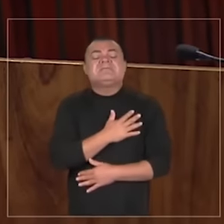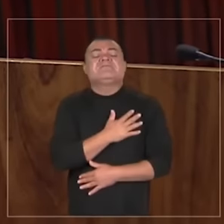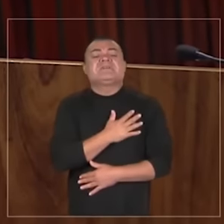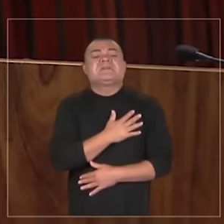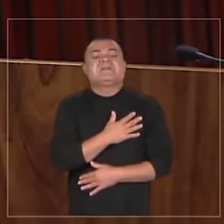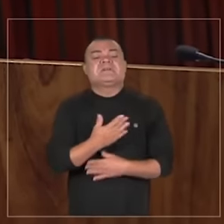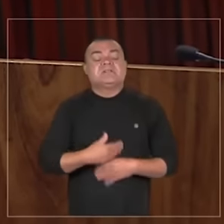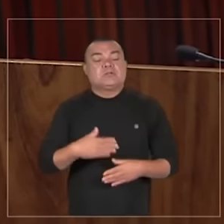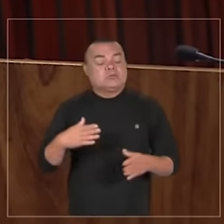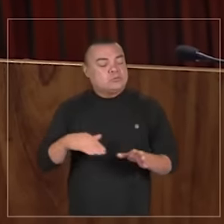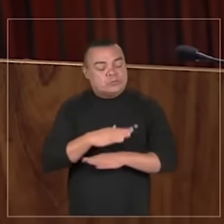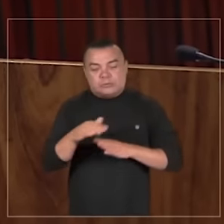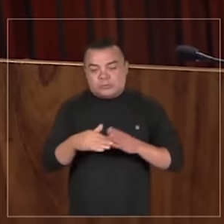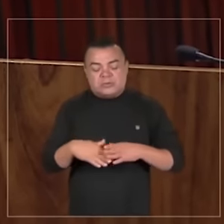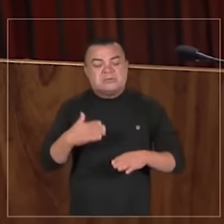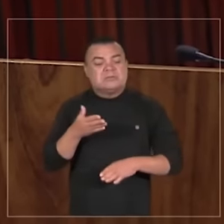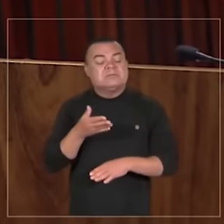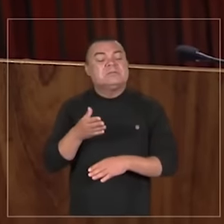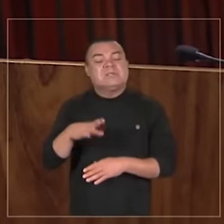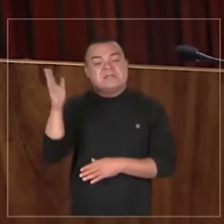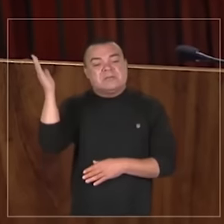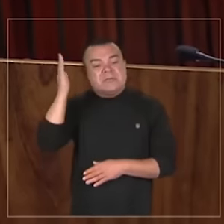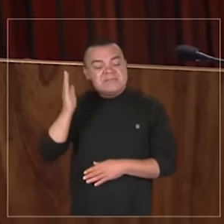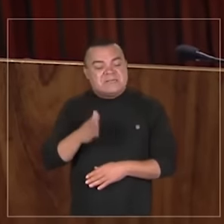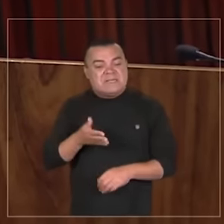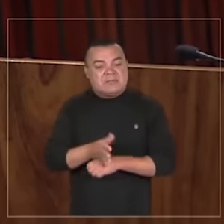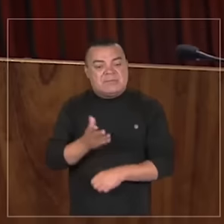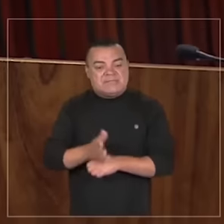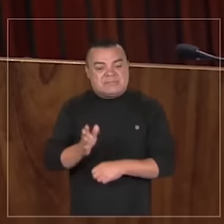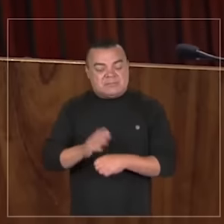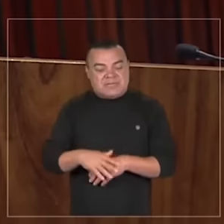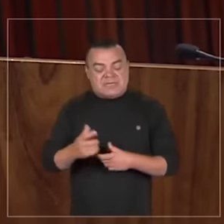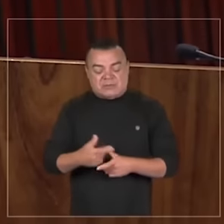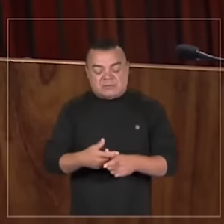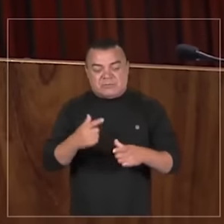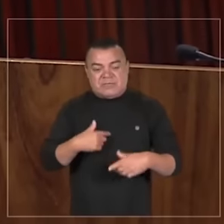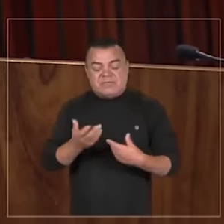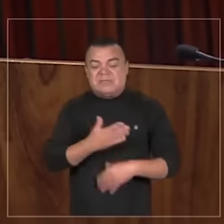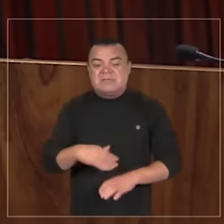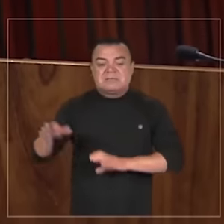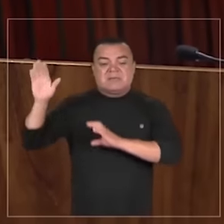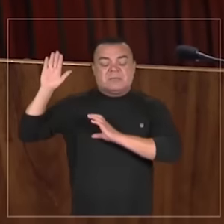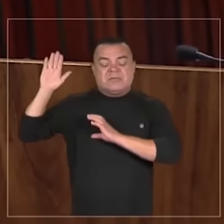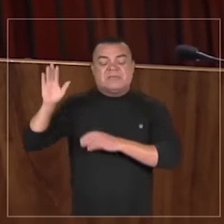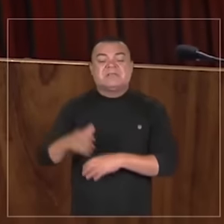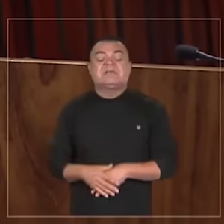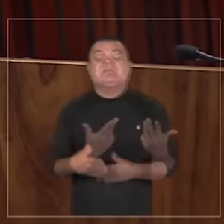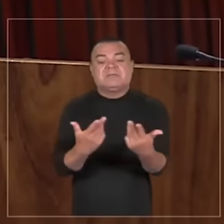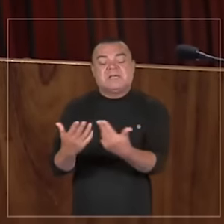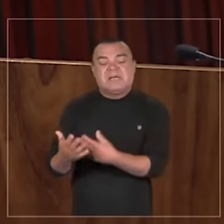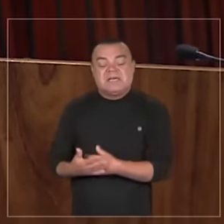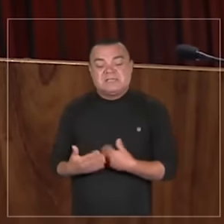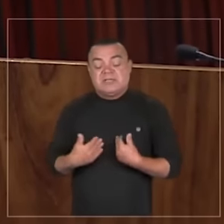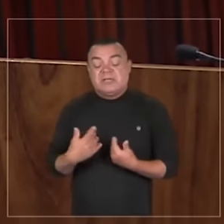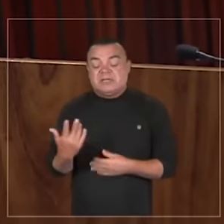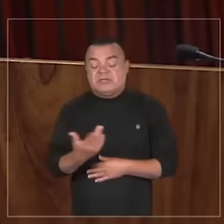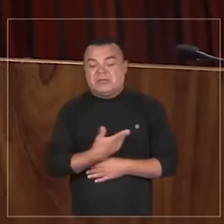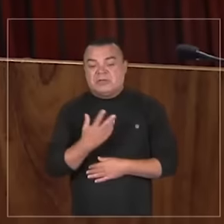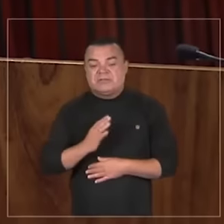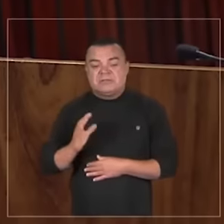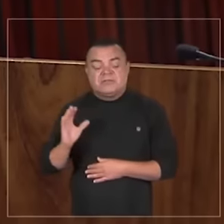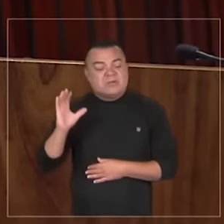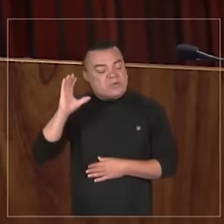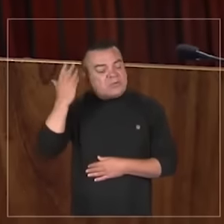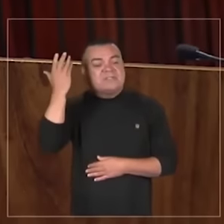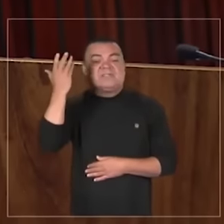livremente, autonomamente, com galhardia das campanhas eleitorais, da vida política de um país. Porque nós mulheres